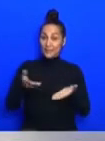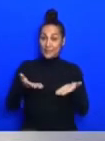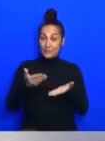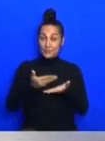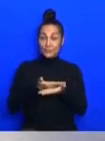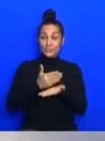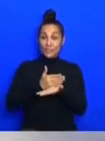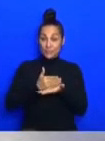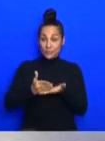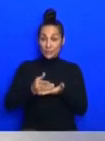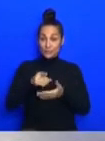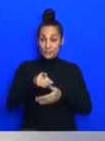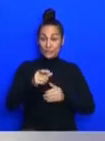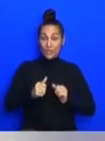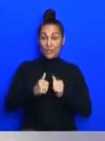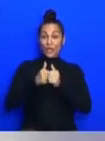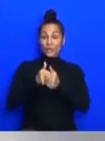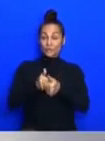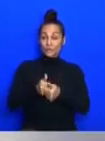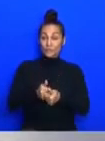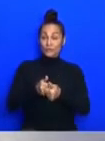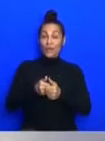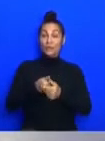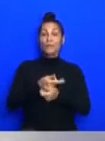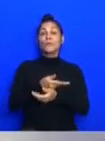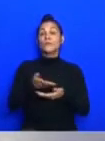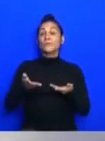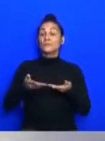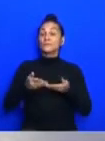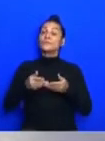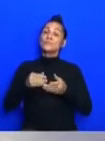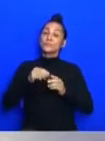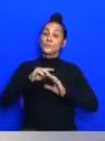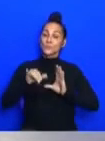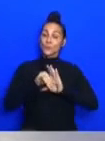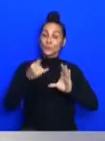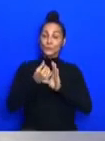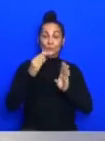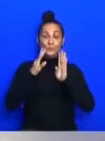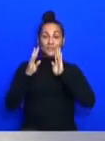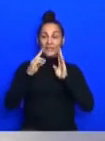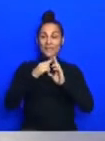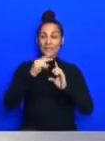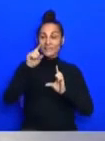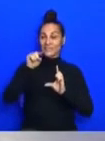de agora você é nosso convidado para acompanhar os demais sorteios da noite através dos perfis do Facebook